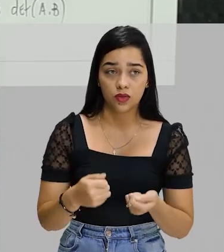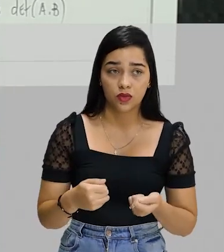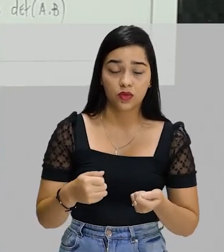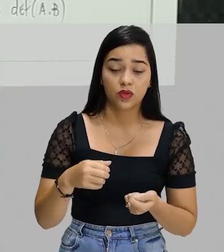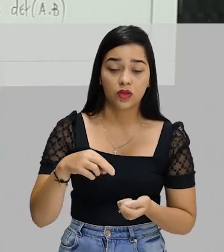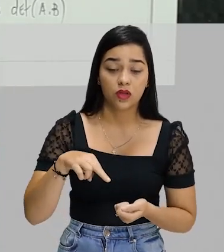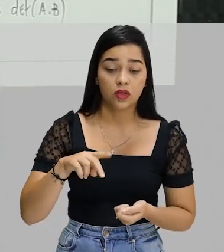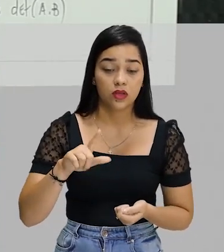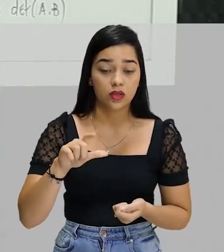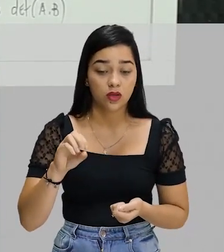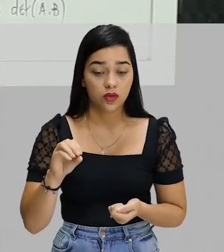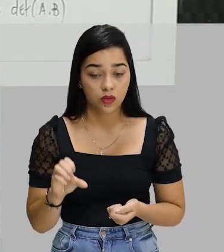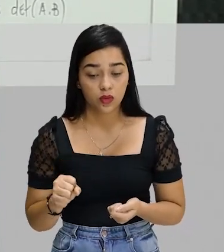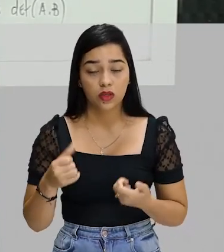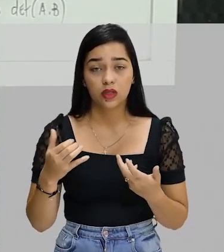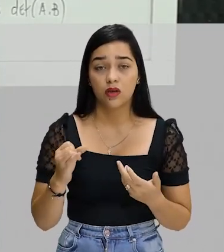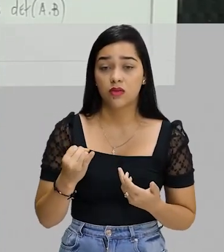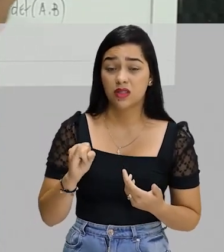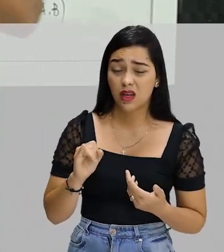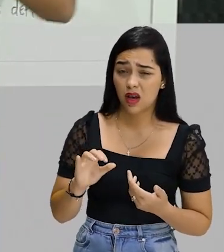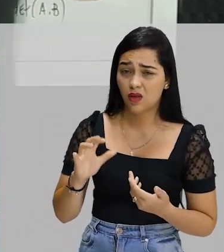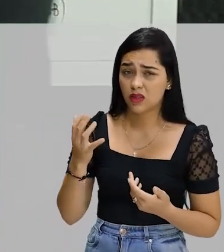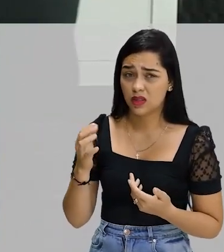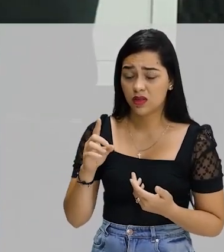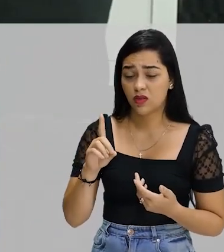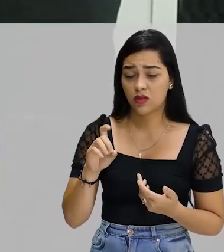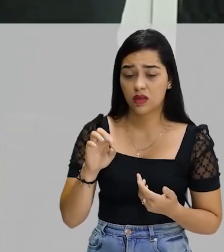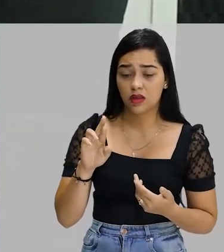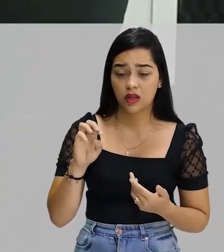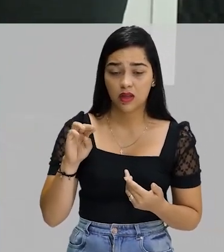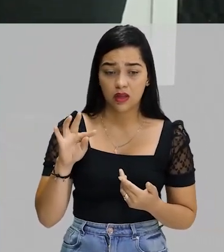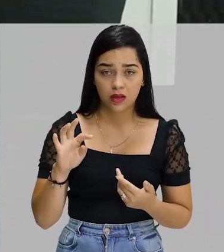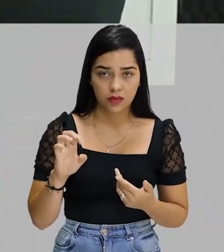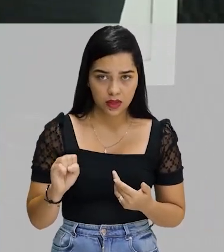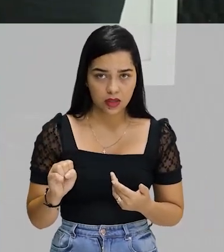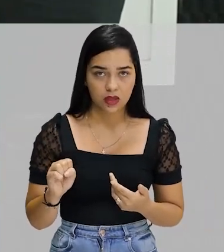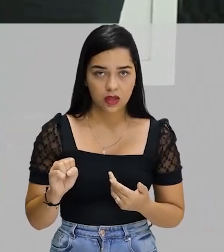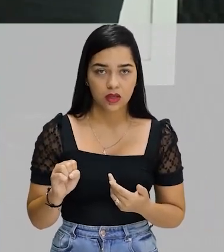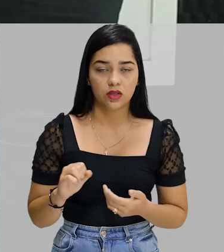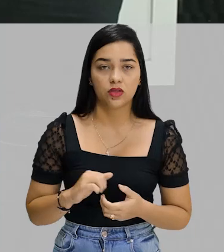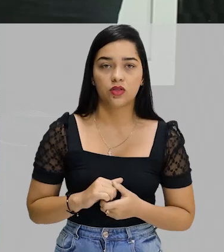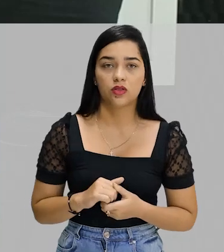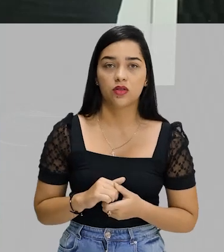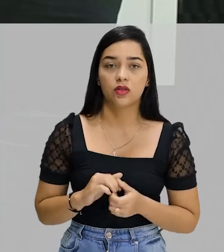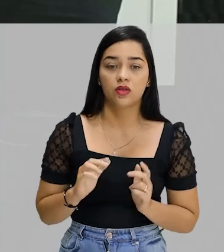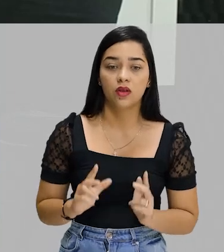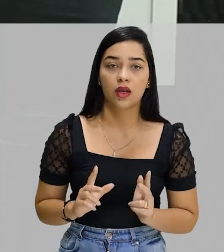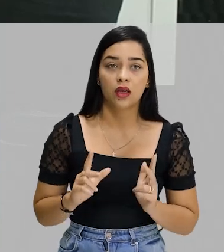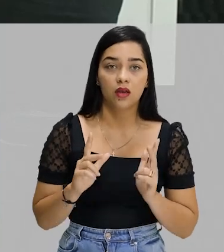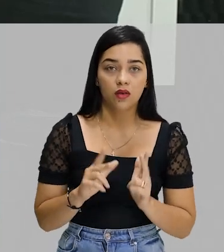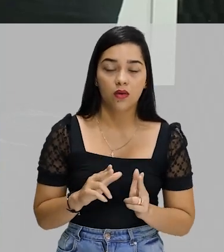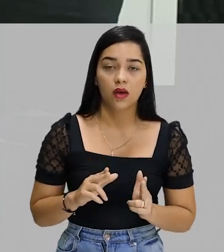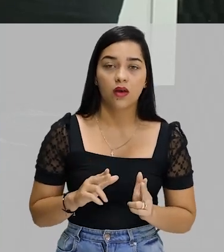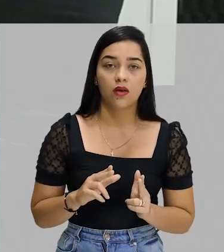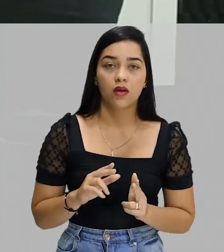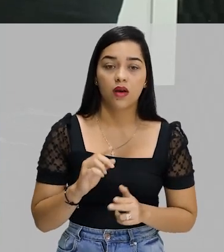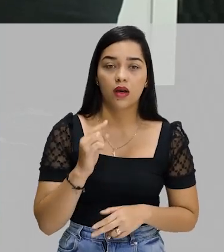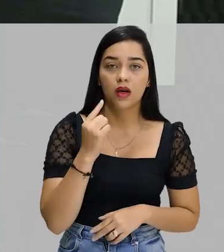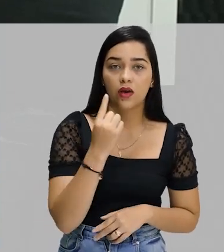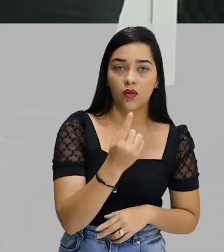são nulos. Então, se isso aconteceu, o determinante vai ser igual a